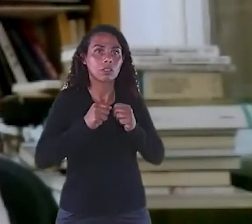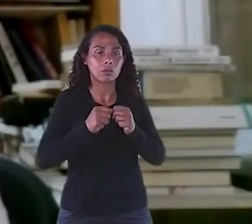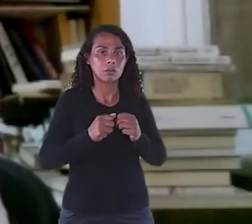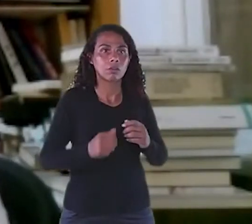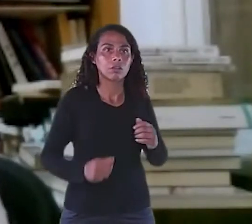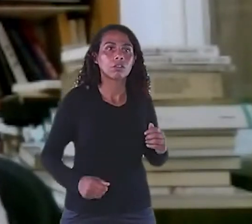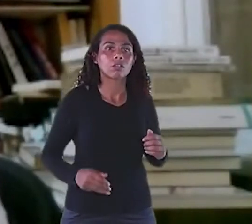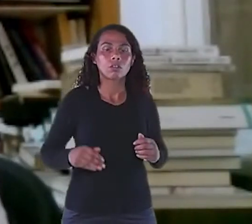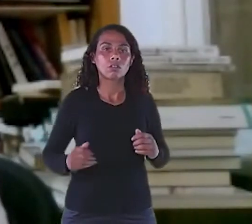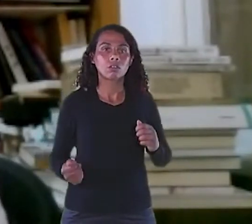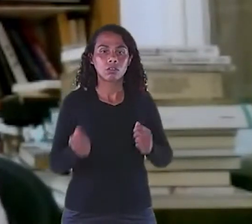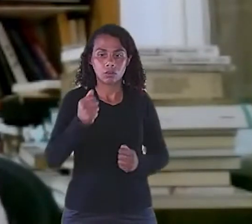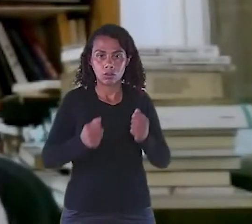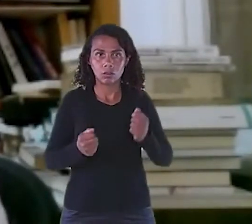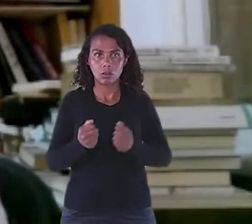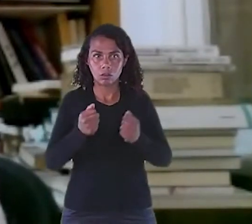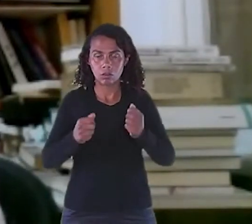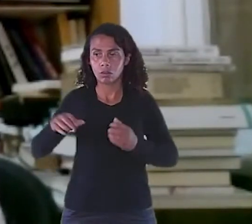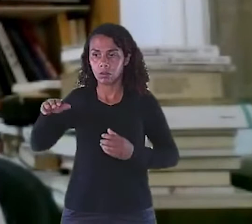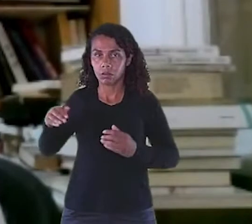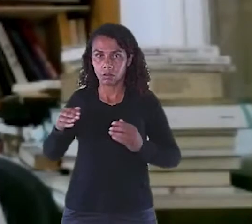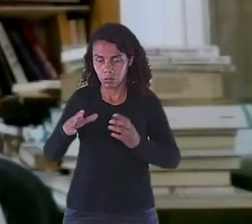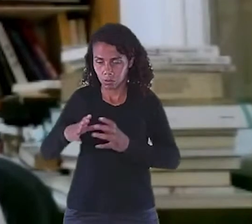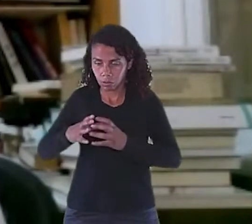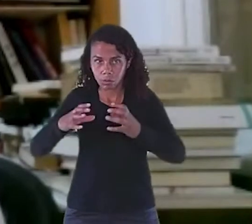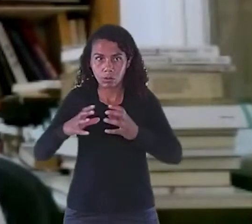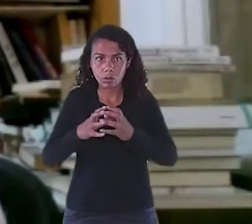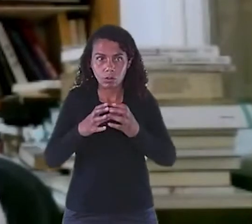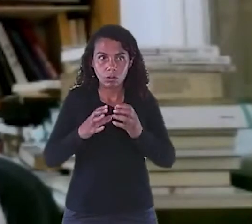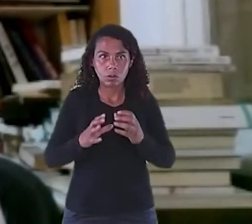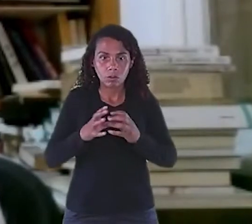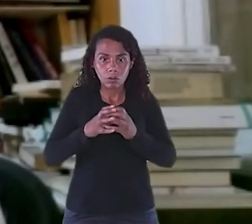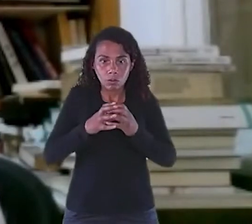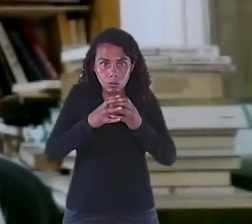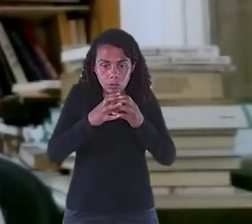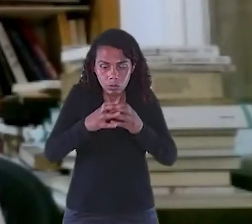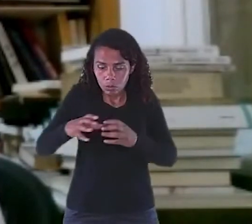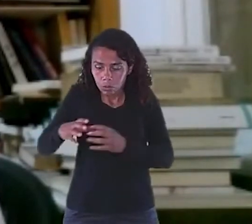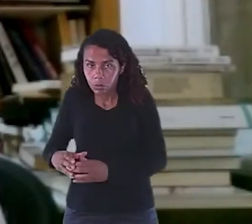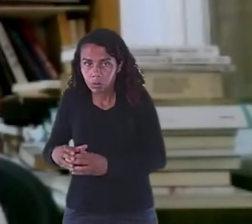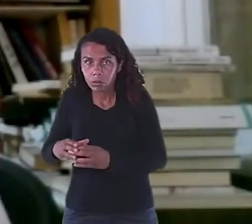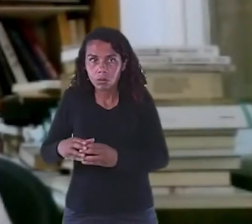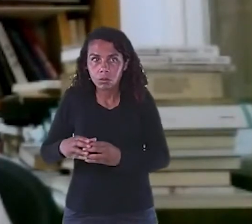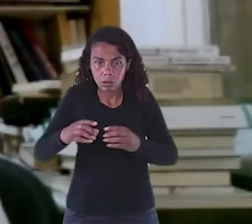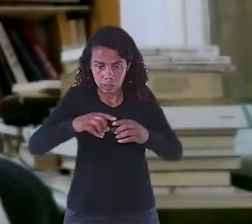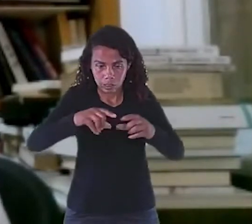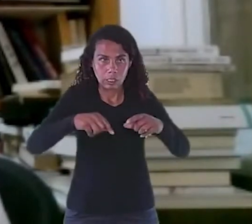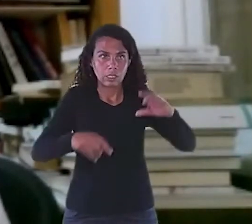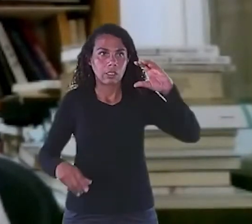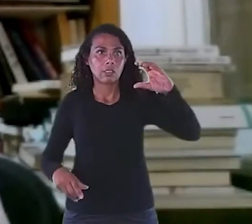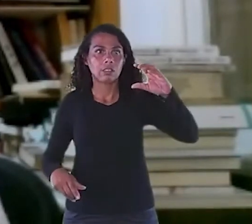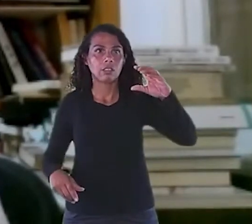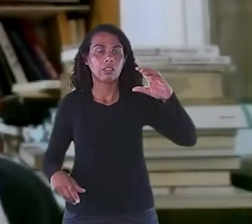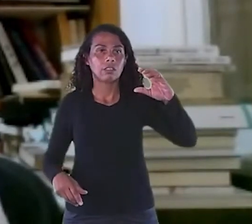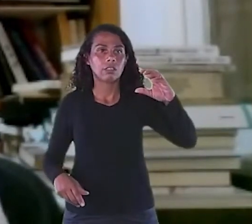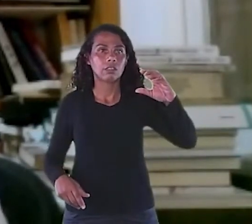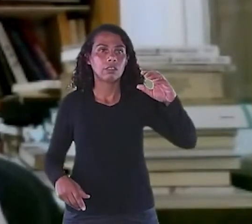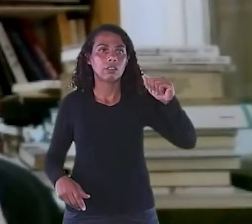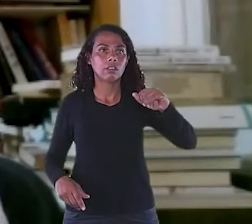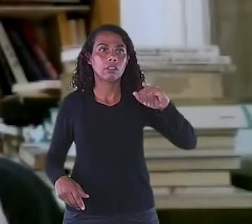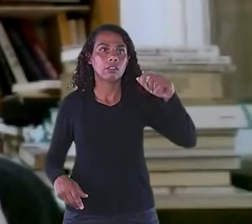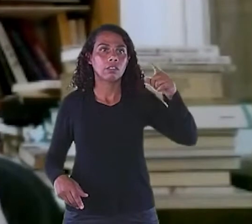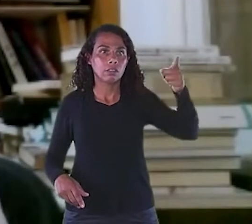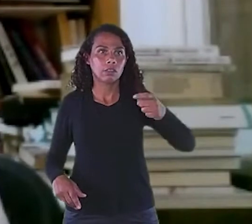de repovoamento e era frequentemente, a partir de uma certa altura, quando se criou o IBAMA, os caras iam atrás dele como se ele fosse